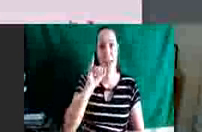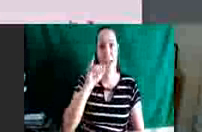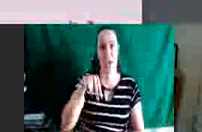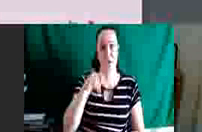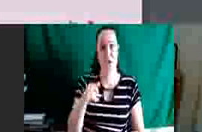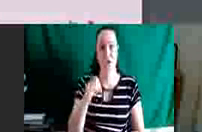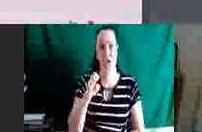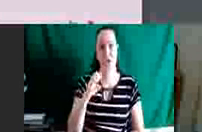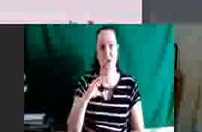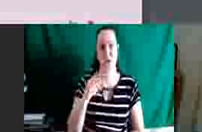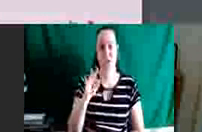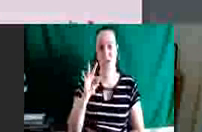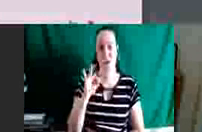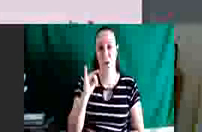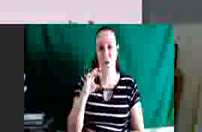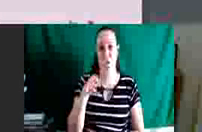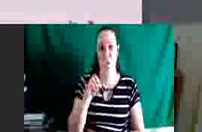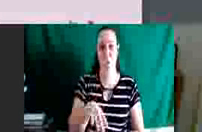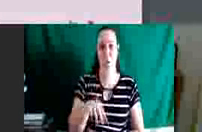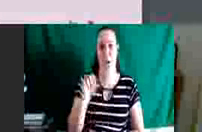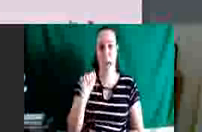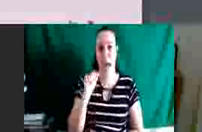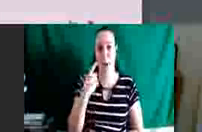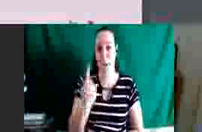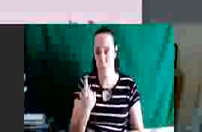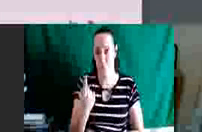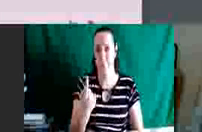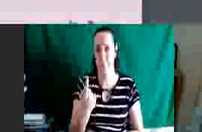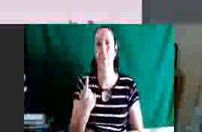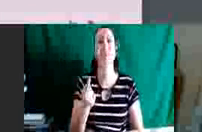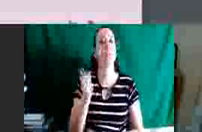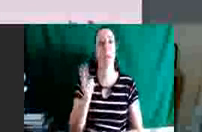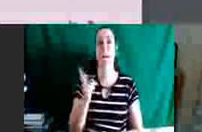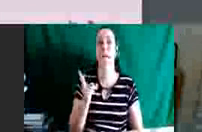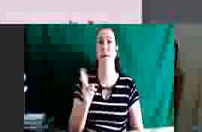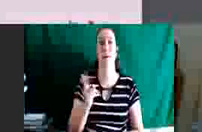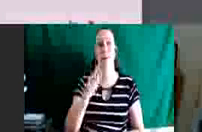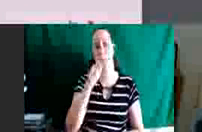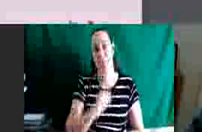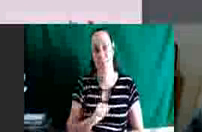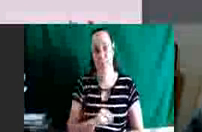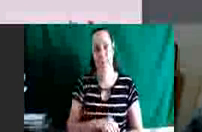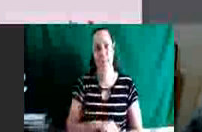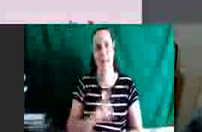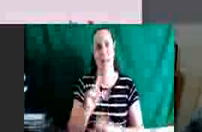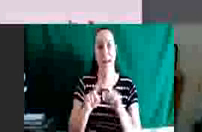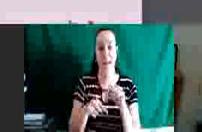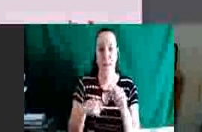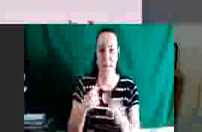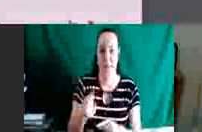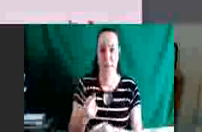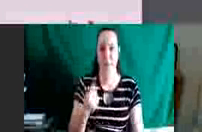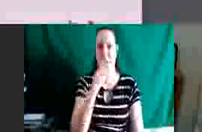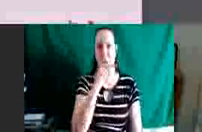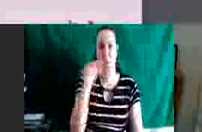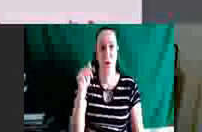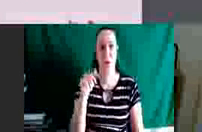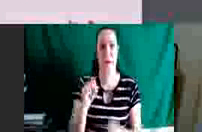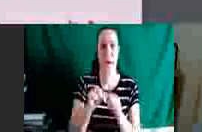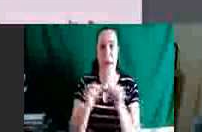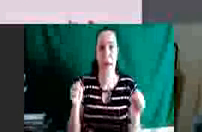de logs insuficiente. É um novo. E aí você vai vendo aqui, eles fazem um gráfico, né, dos agentes